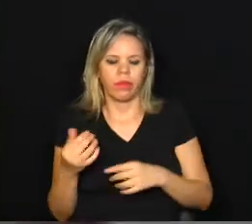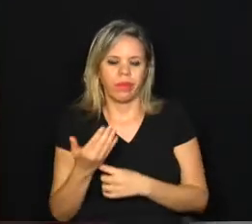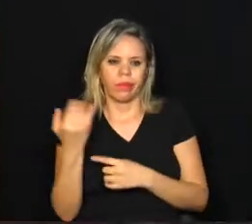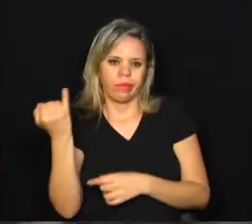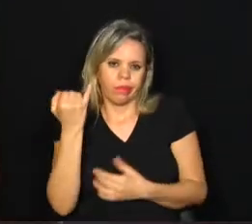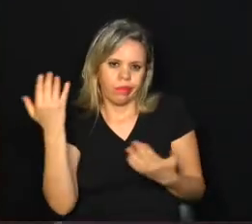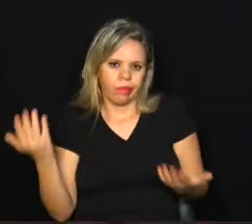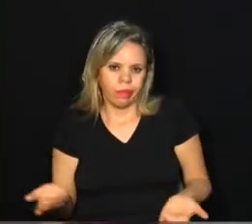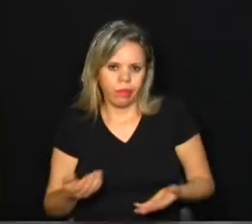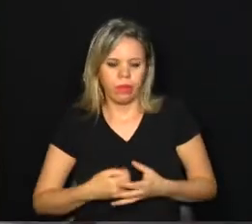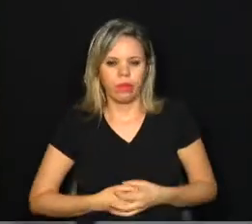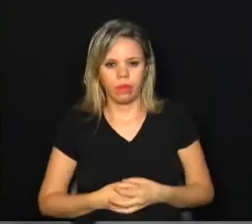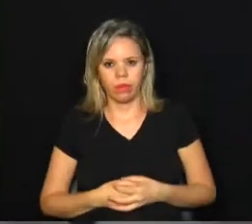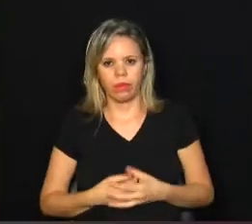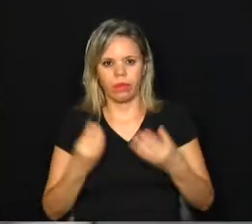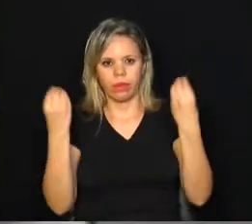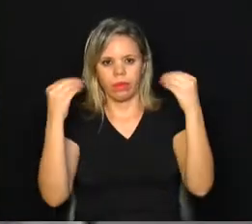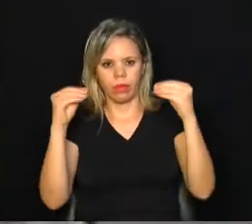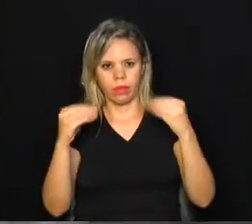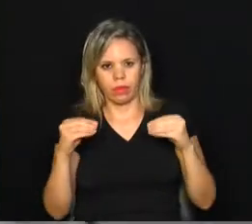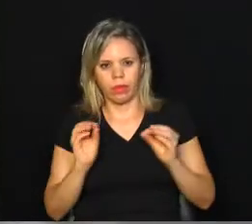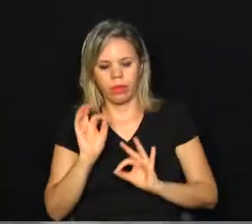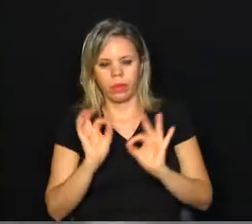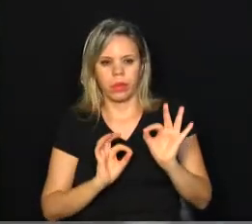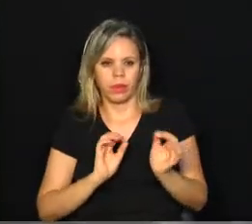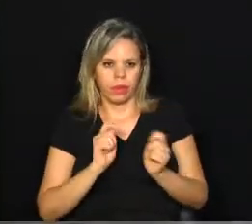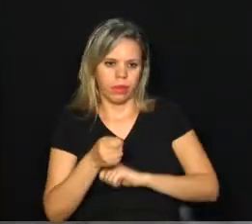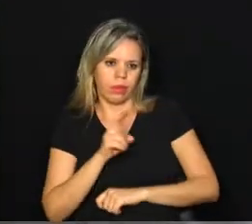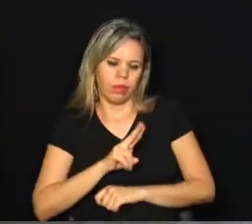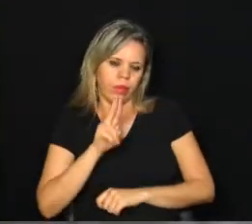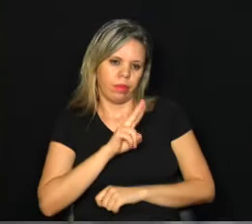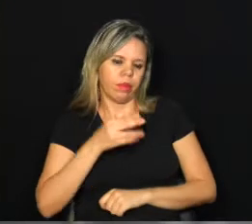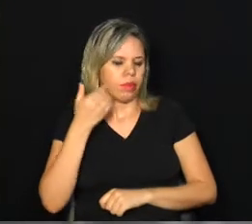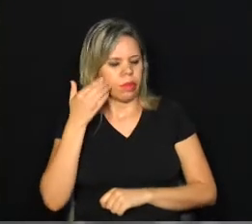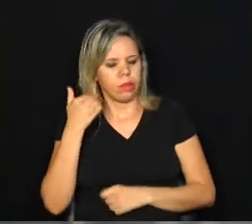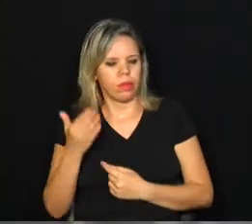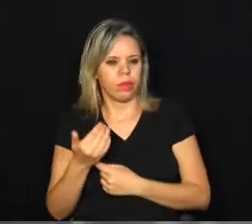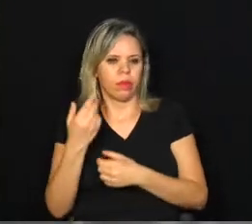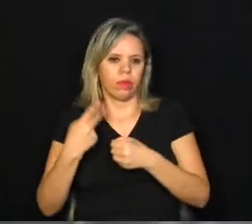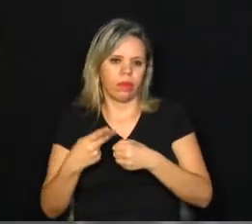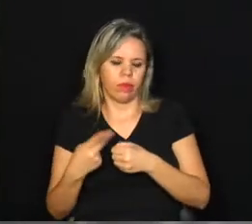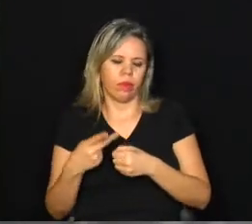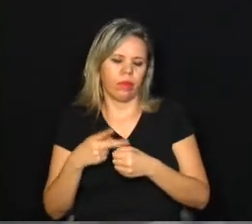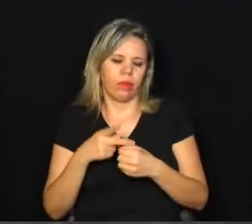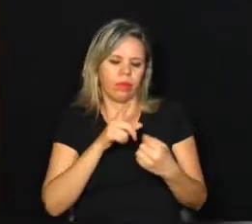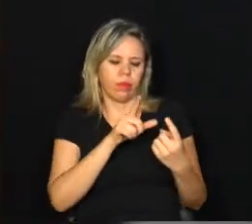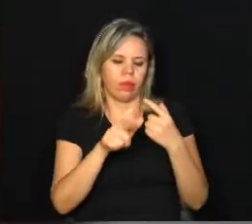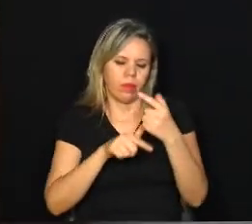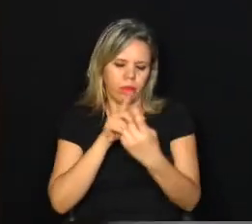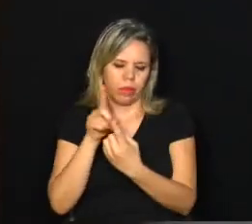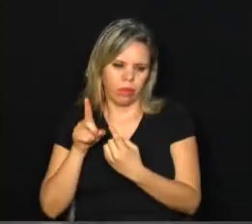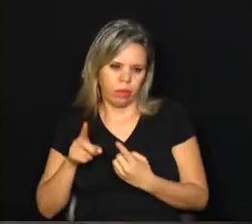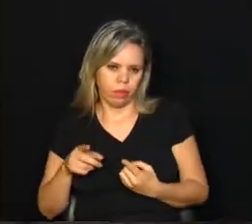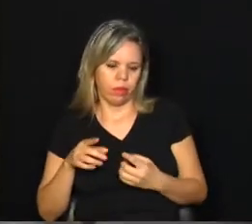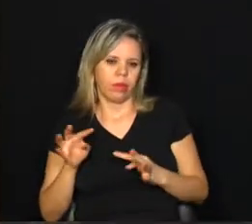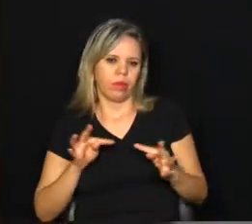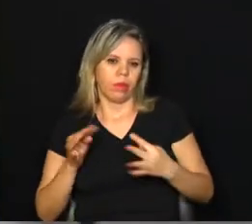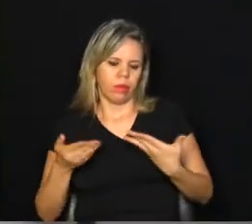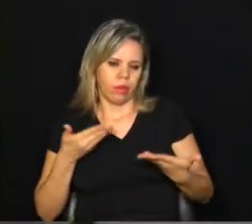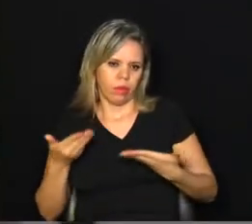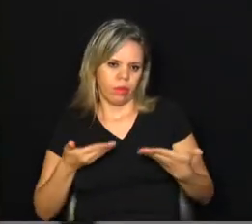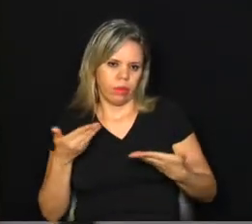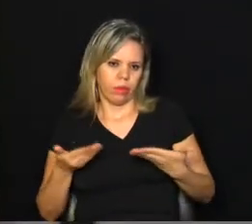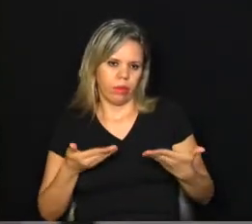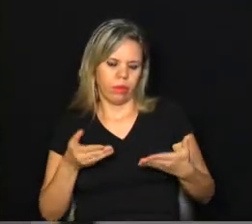importante colocá-lo em um formato que possa ser utilizado no desenvolvimento de produtos e serviços. E esse tratamento é muito que a agência